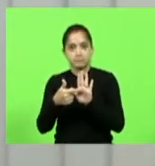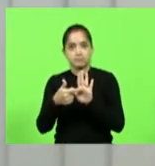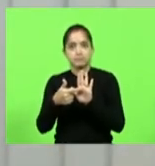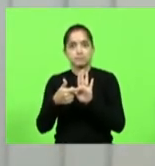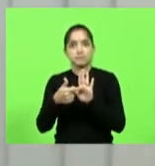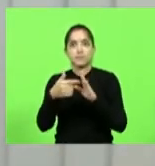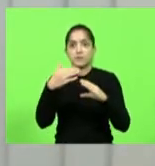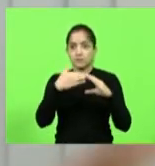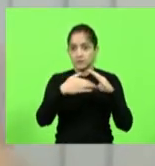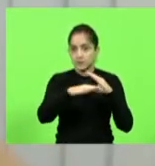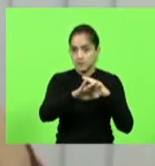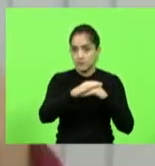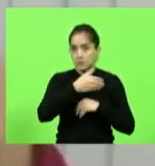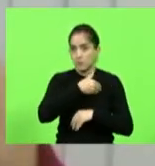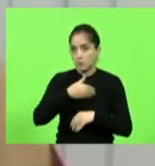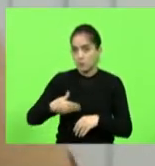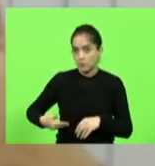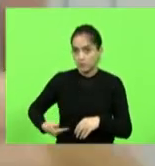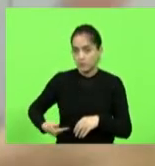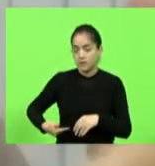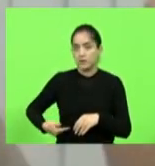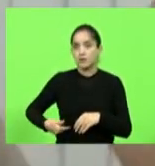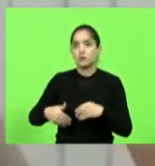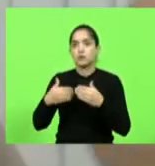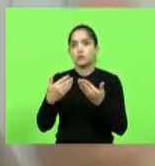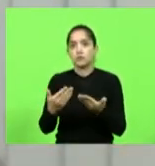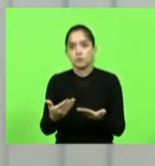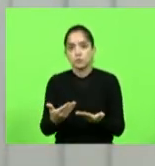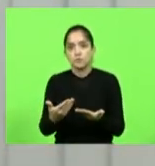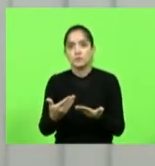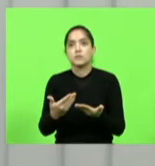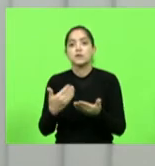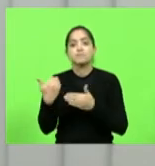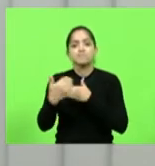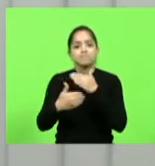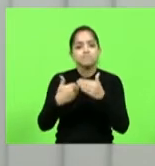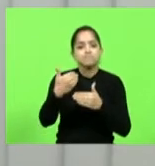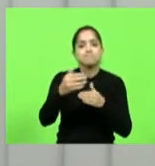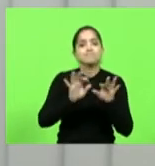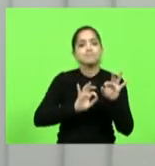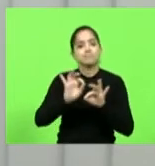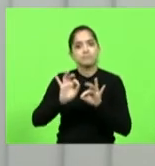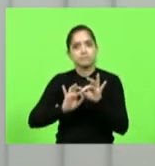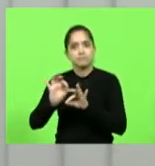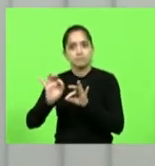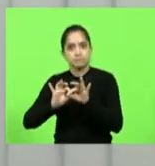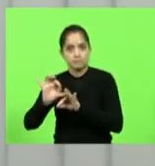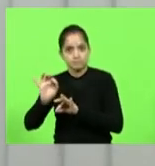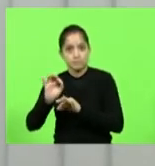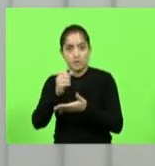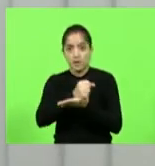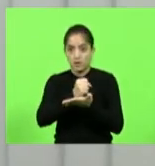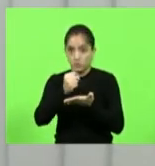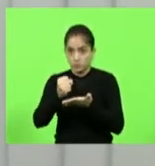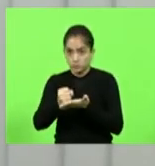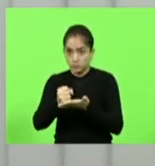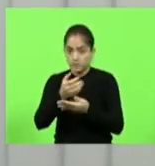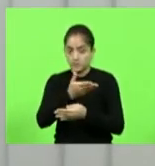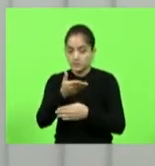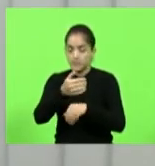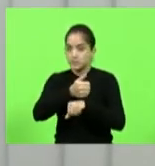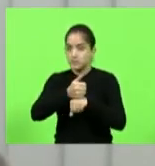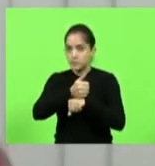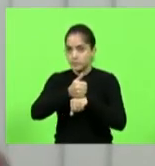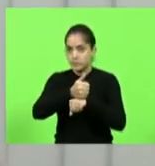ao governo do Estado para darmos, então, as tratativas relacionadas à contratação desses